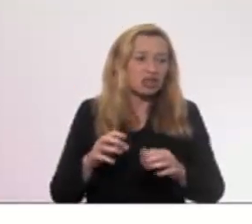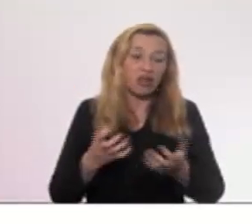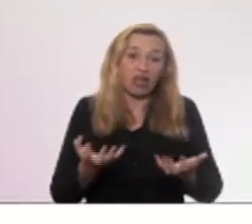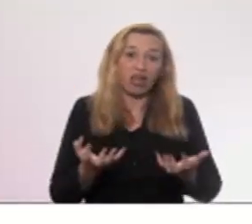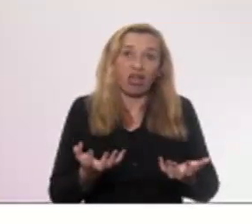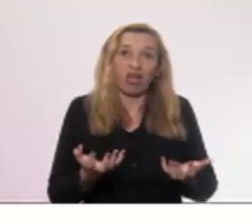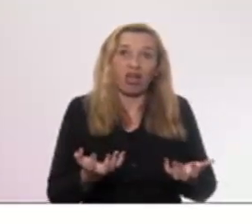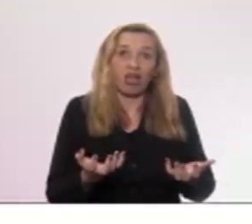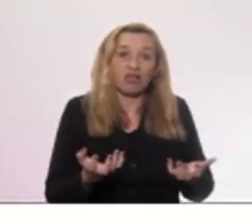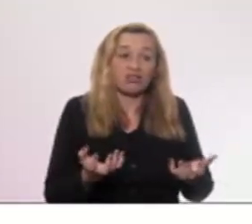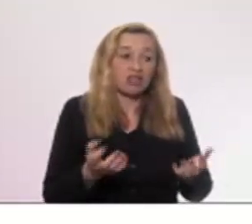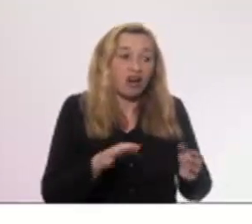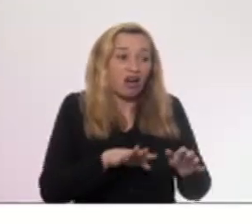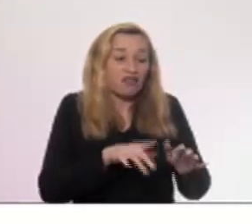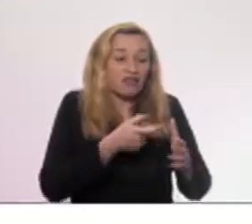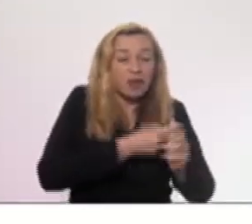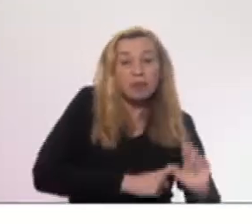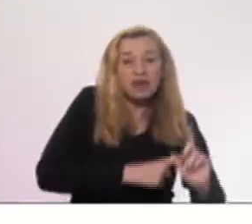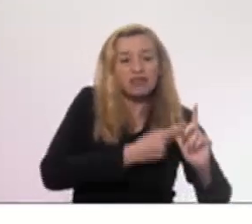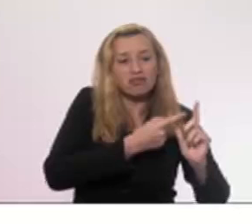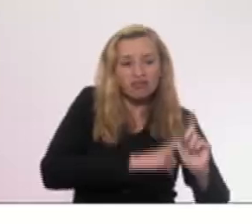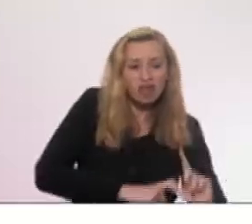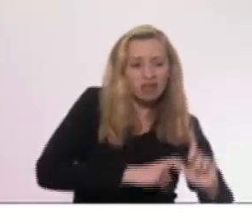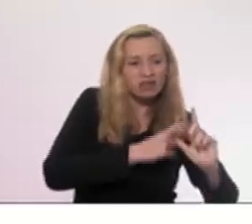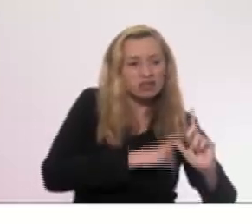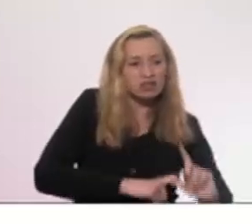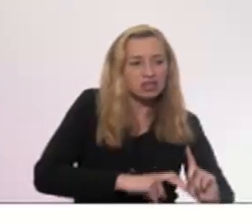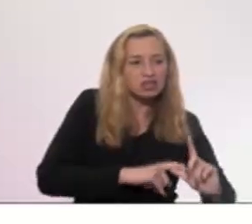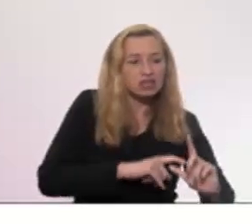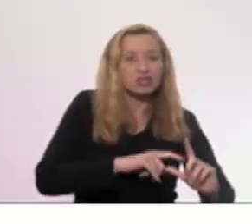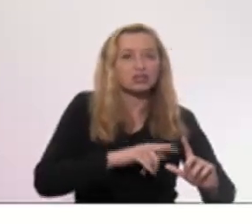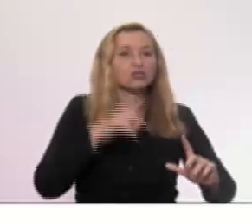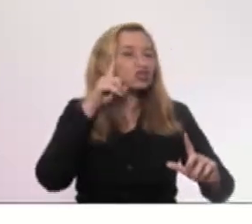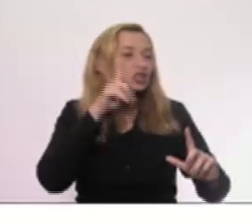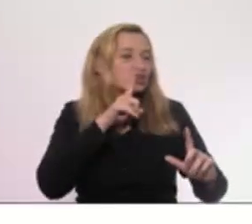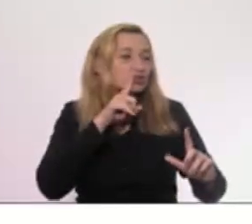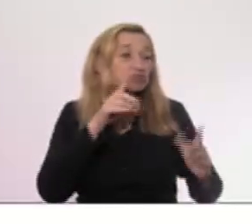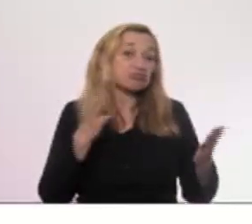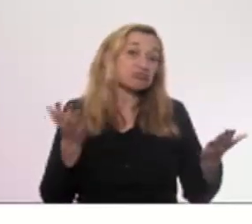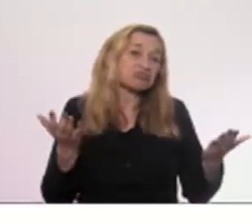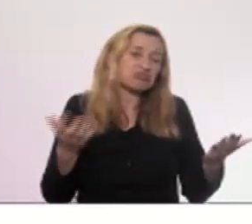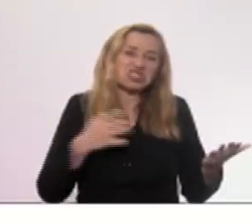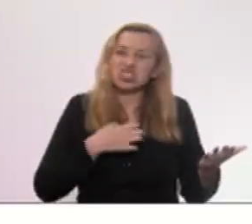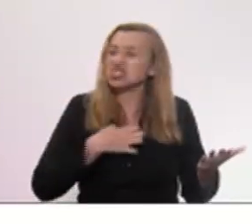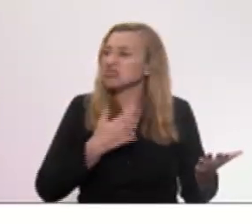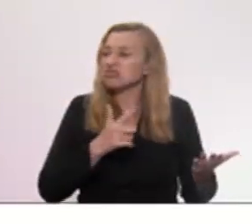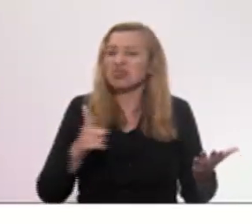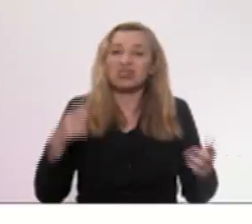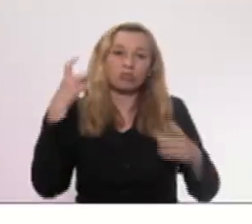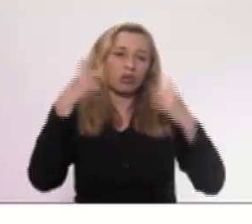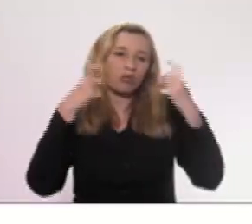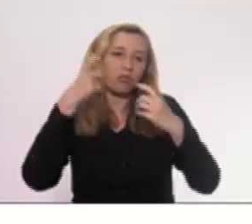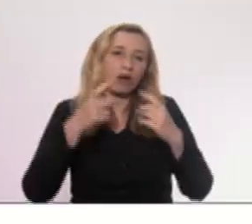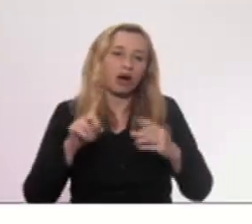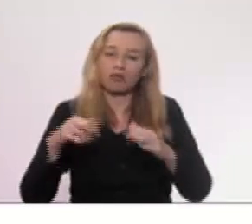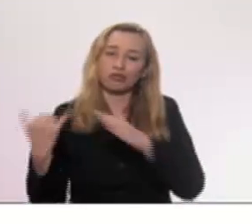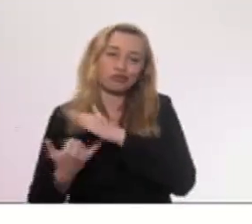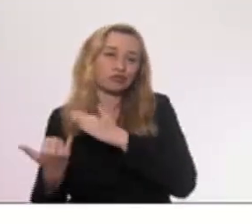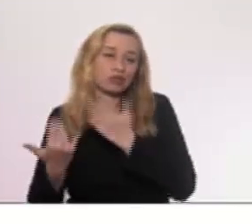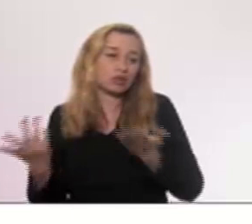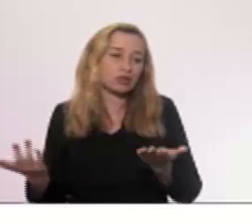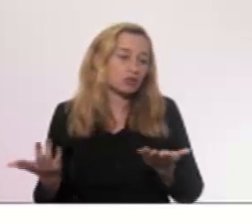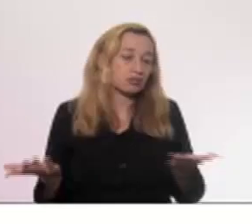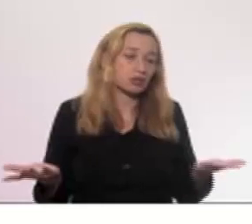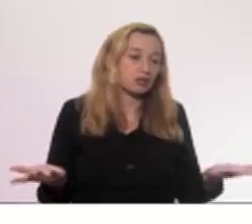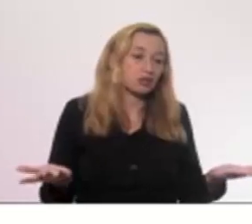está dependente, está subalternizado perante os Estados Unidos, não faz nenhum sentido para ele se preocupar com as instituições que são